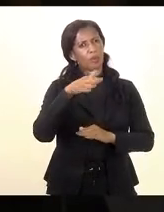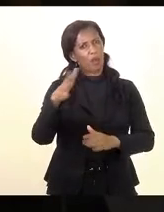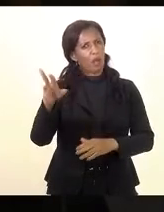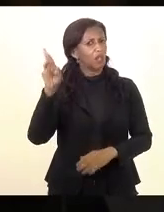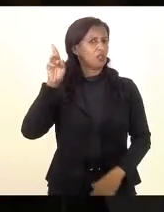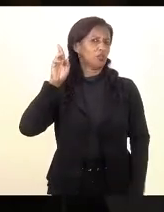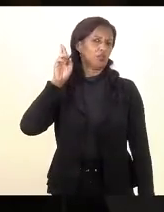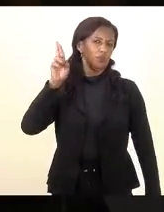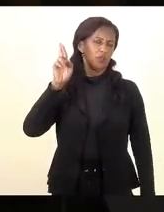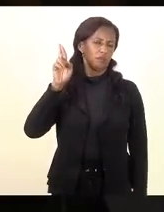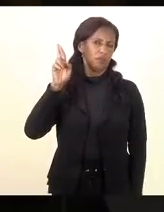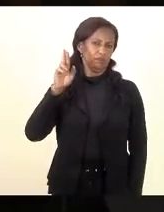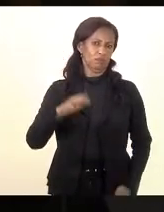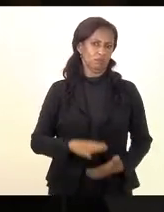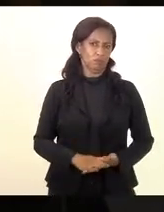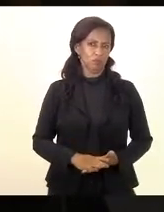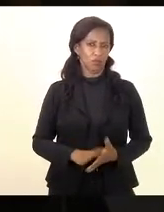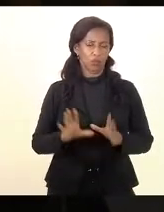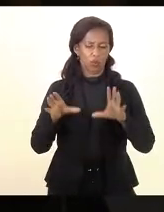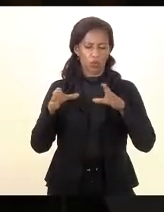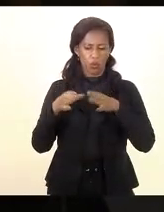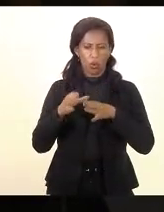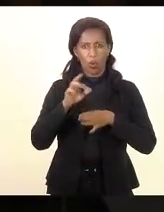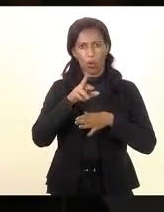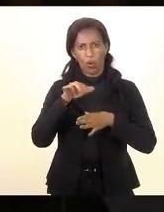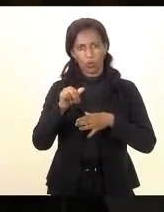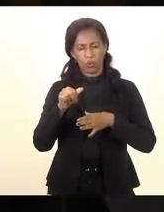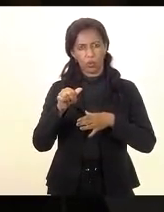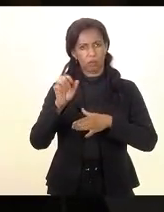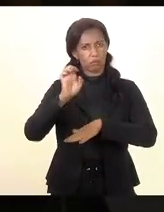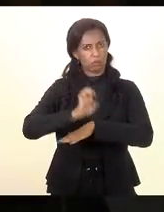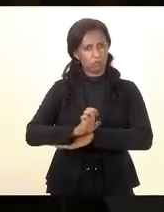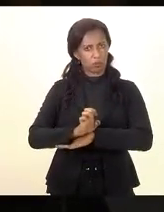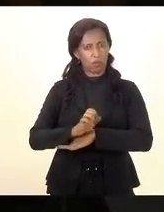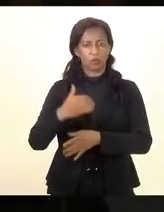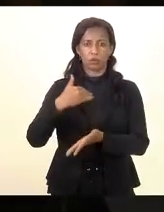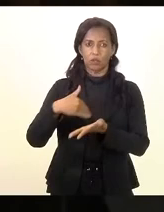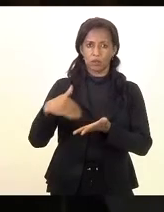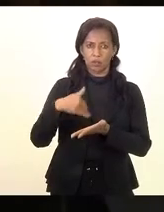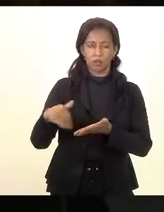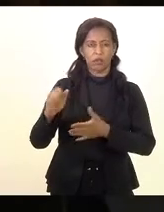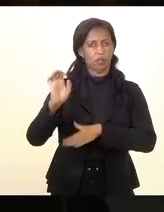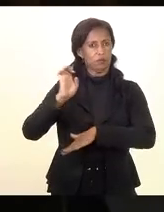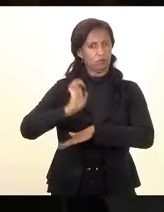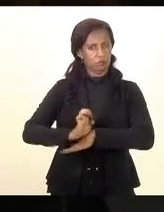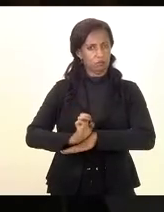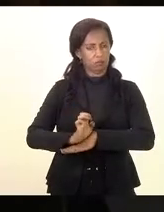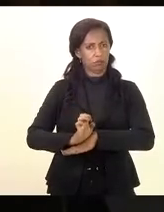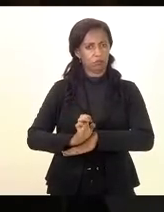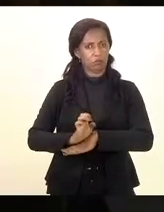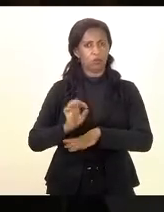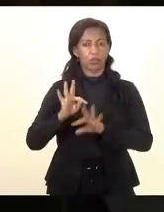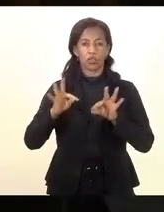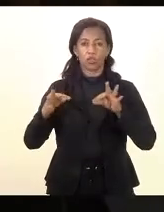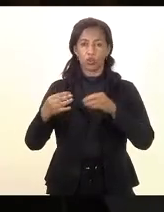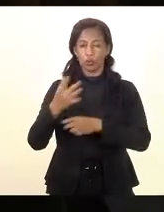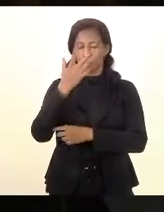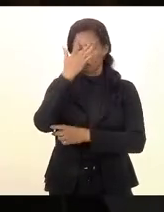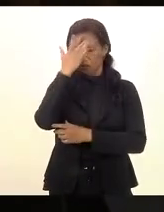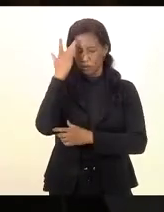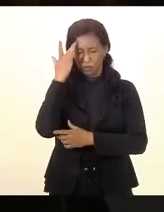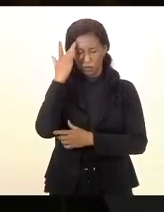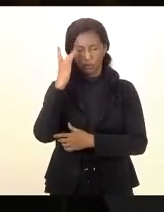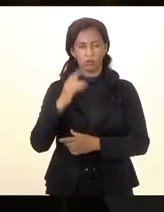responsabilidade do Conselho Estadual de Educação da Secretaria Estadual de Educação e de todos e todas